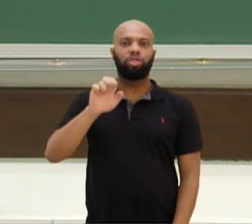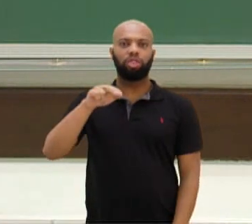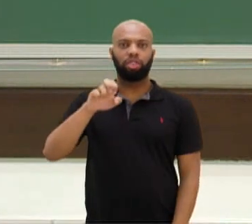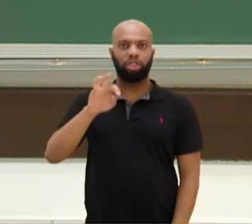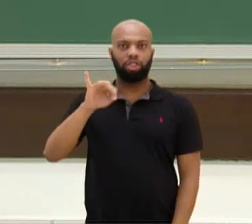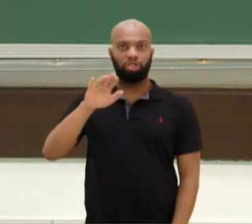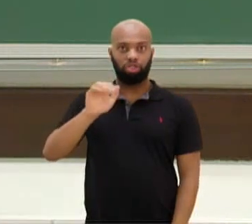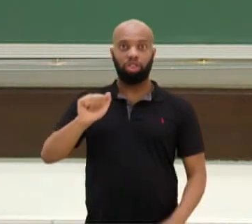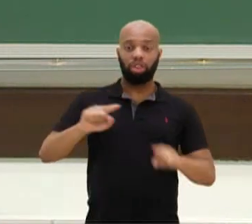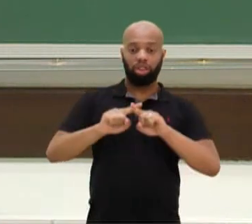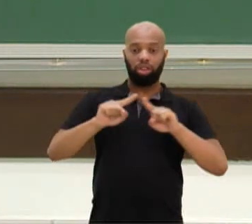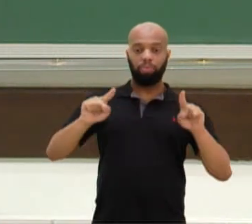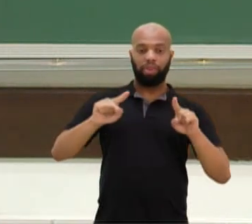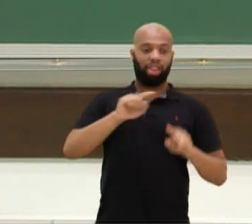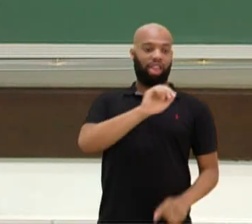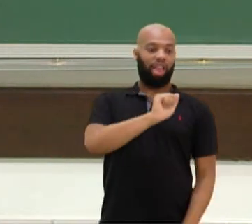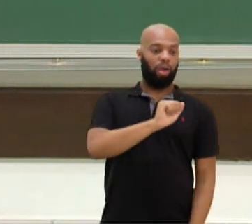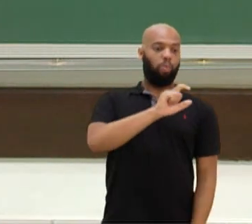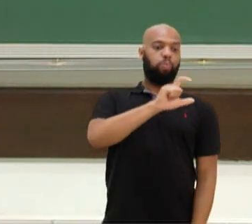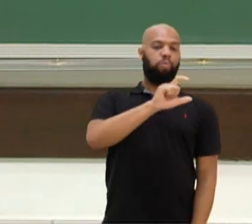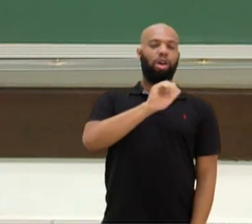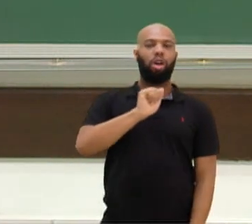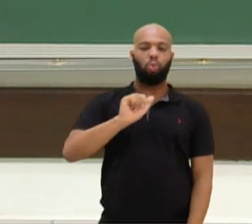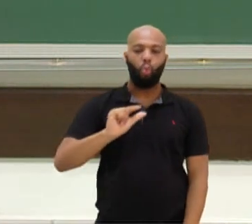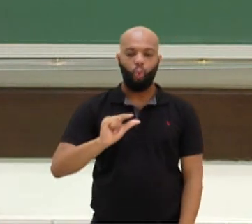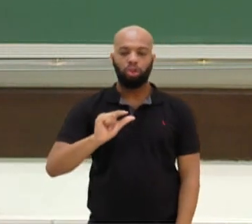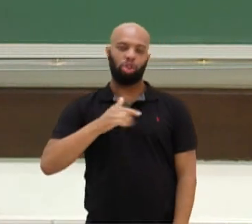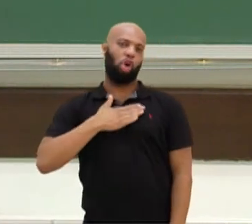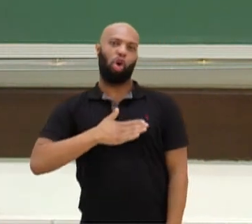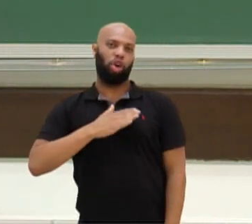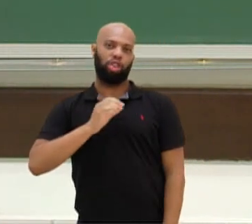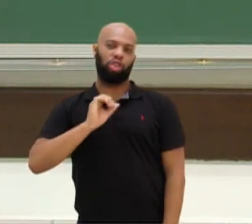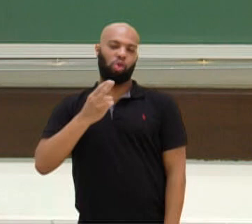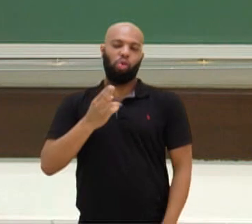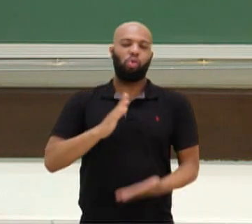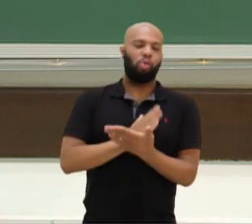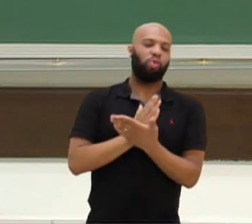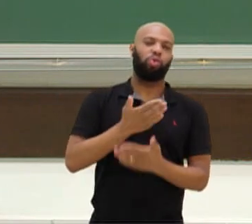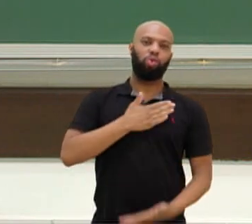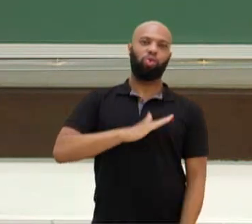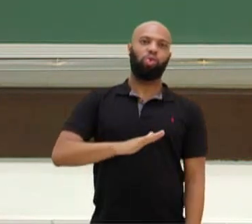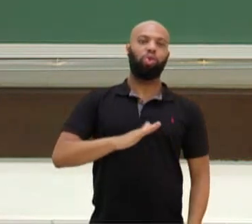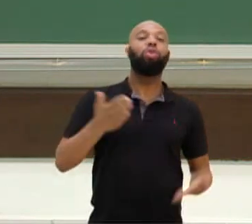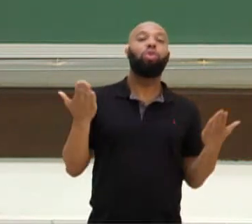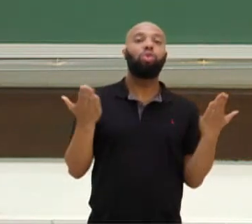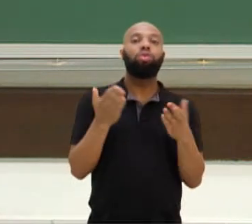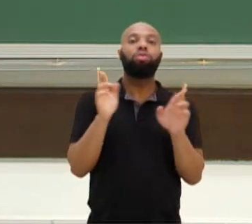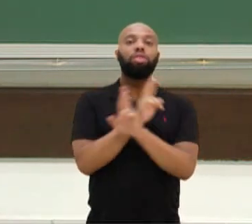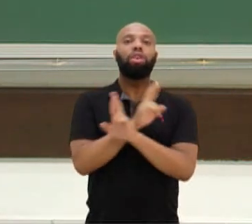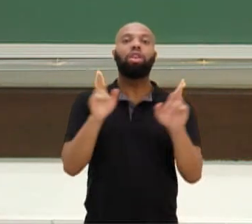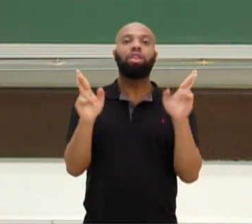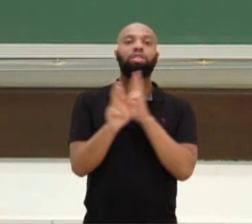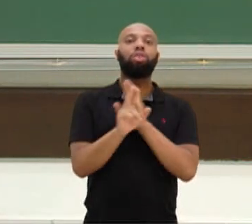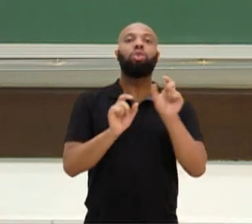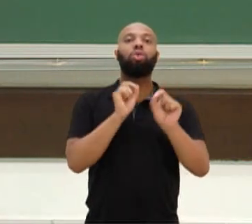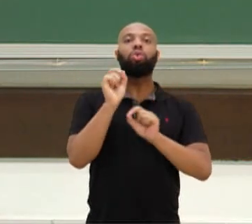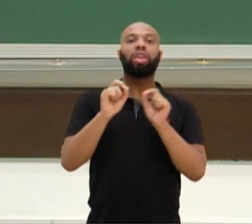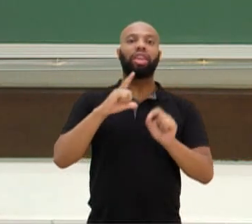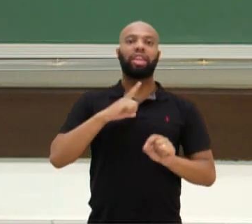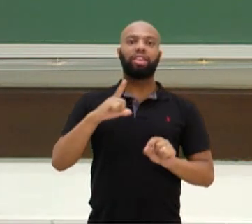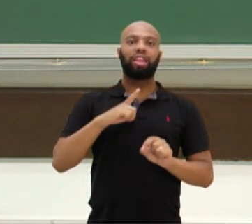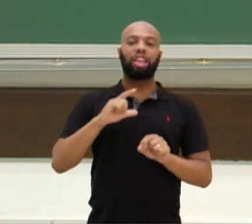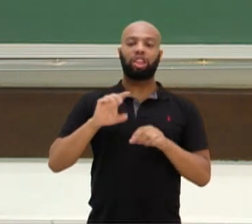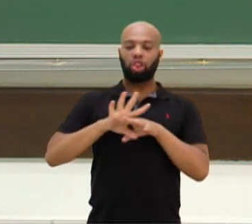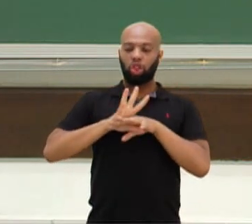forma que não é dos azão azinho que vocês gostam ou não gostam alguns, né? A gente vai tentar relacionar a genética com o Zika